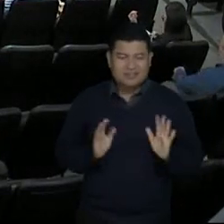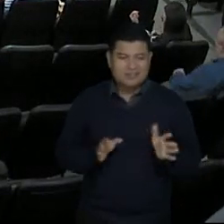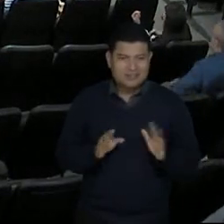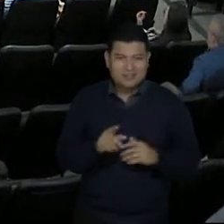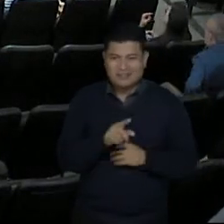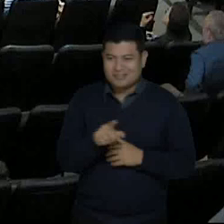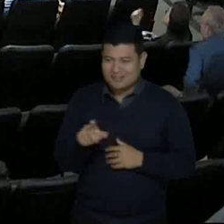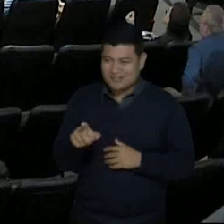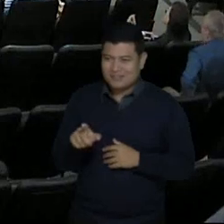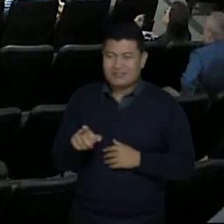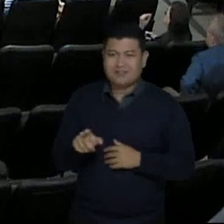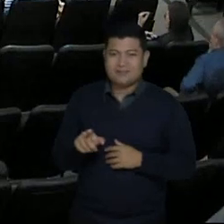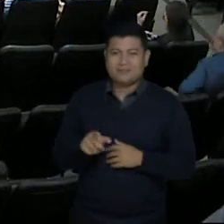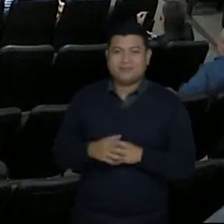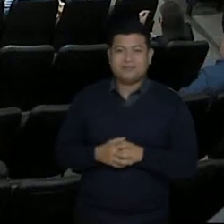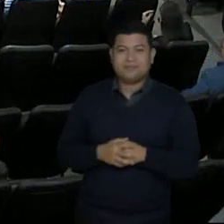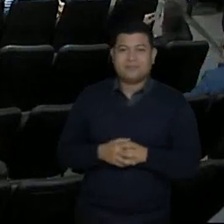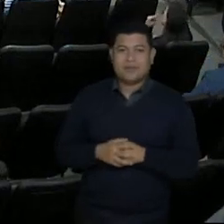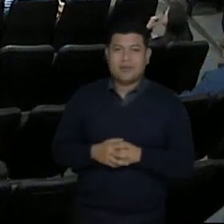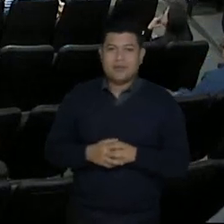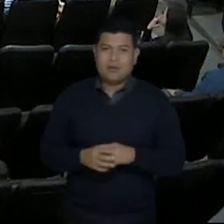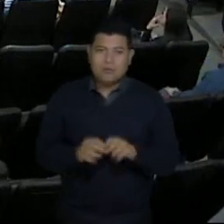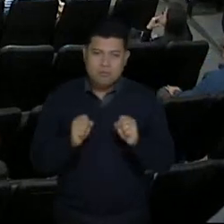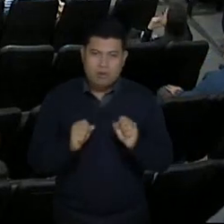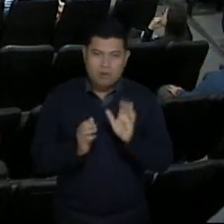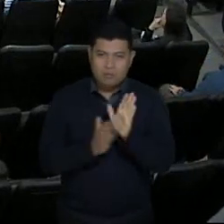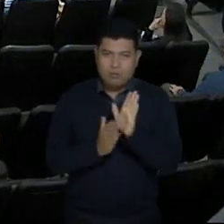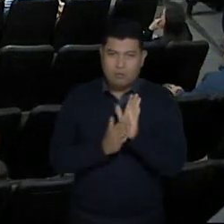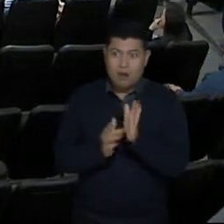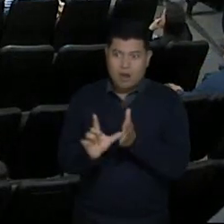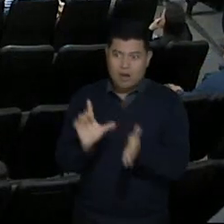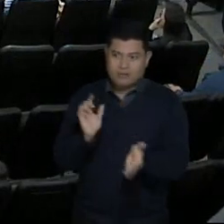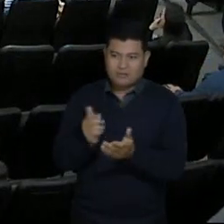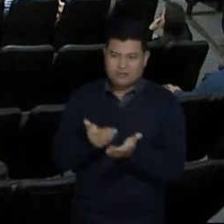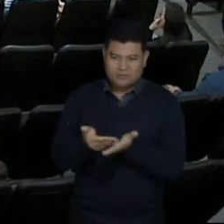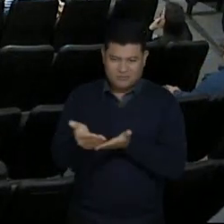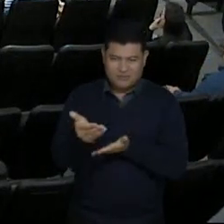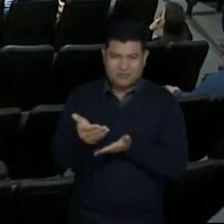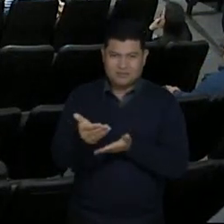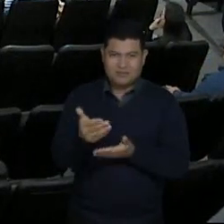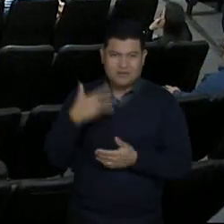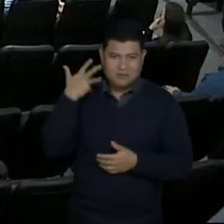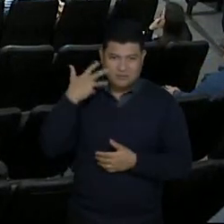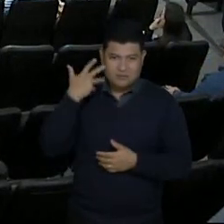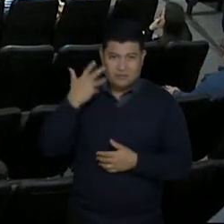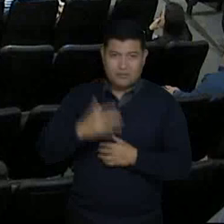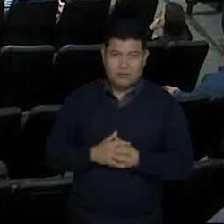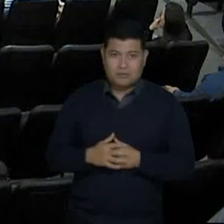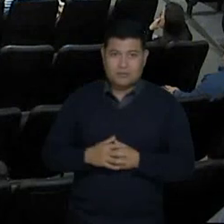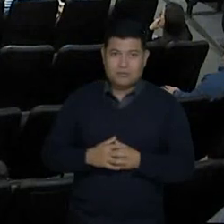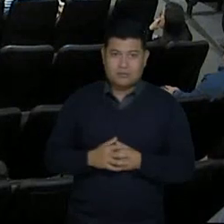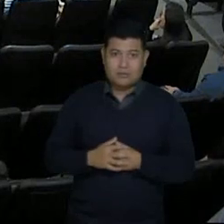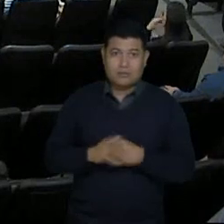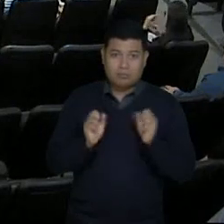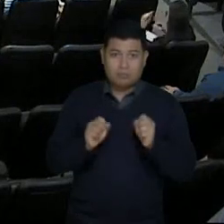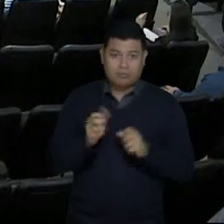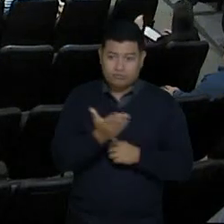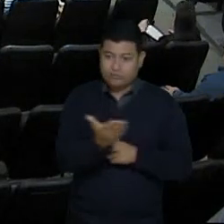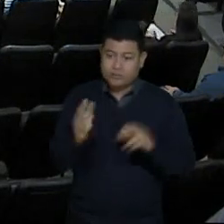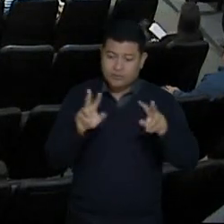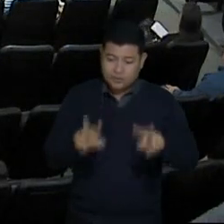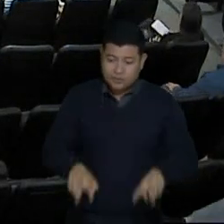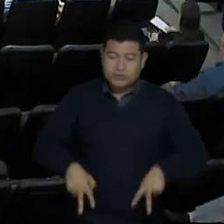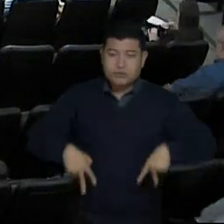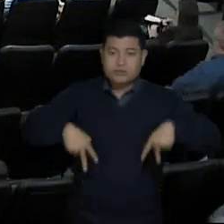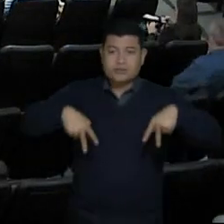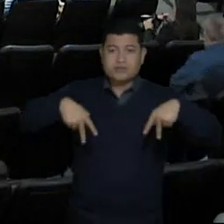gente posso fazer uma proposta para vocês Antes de eu começar eh todo mundo levantar um pouquinho esticar um pouco as